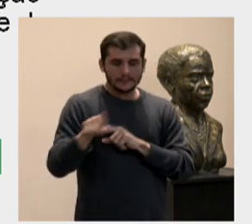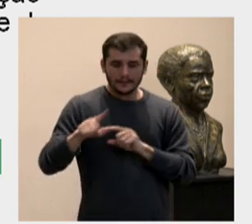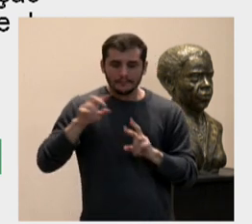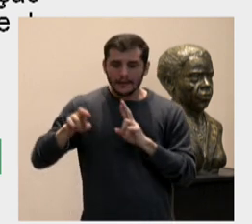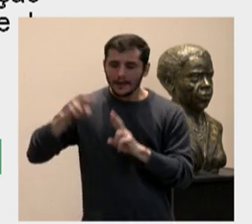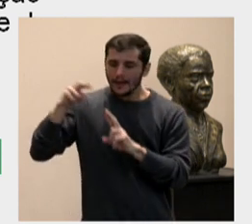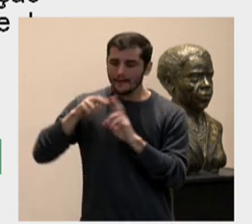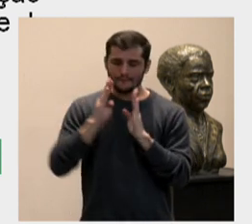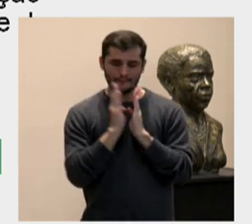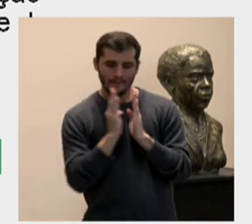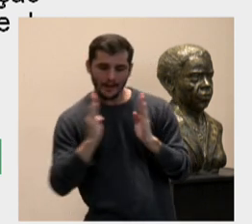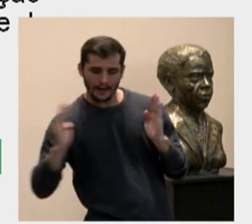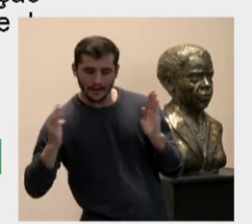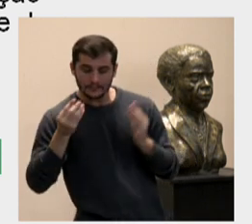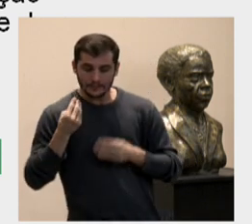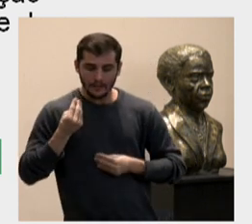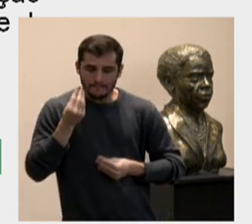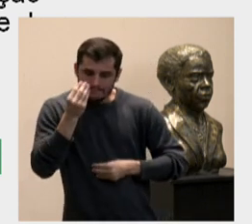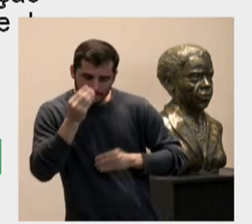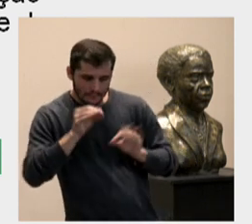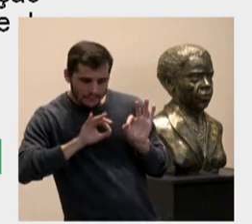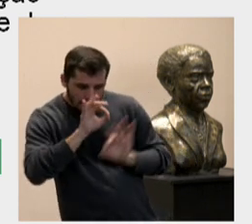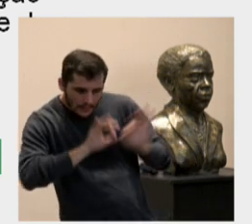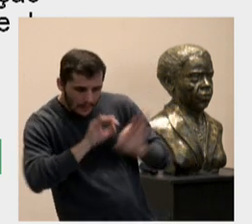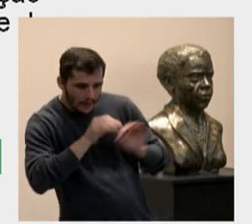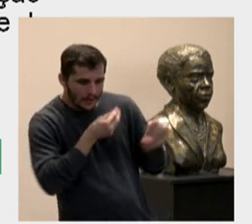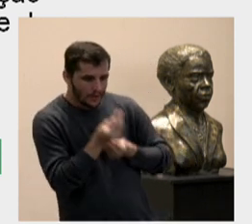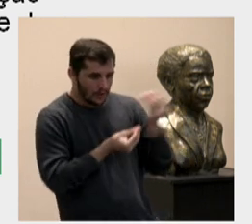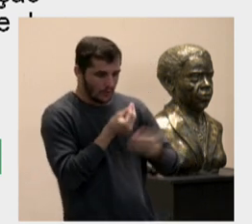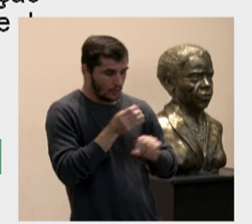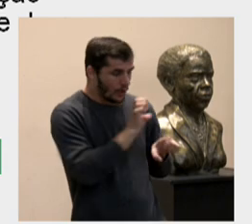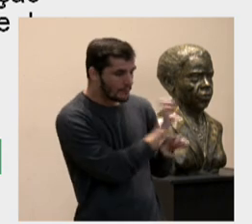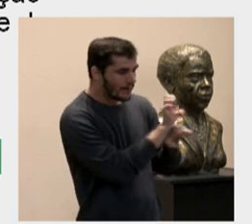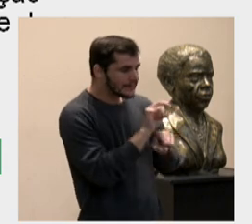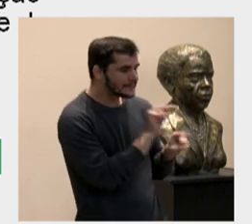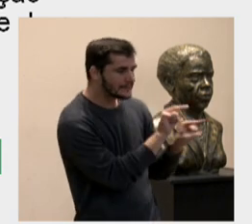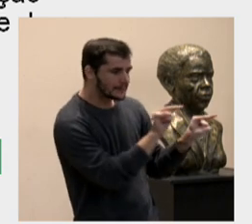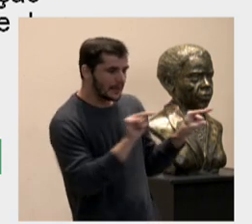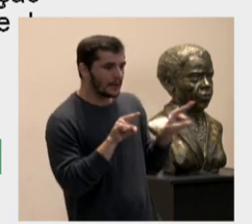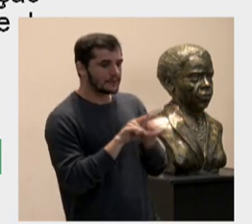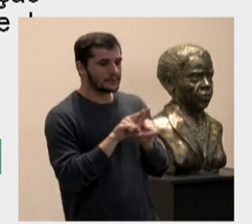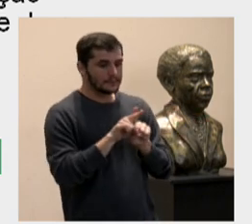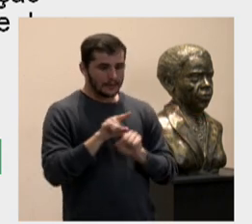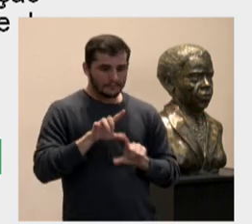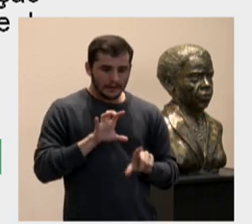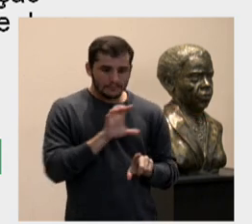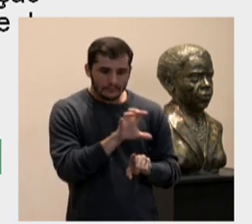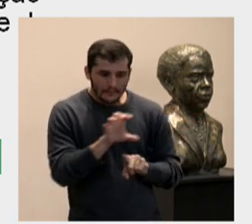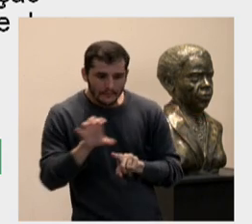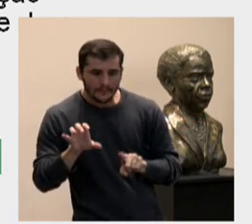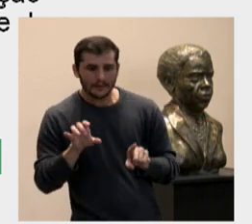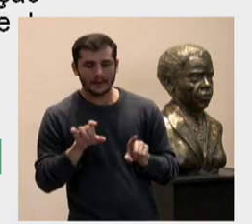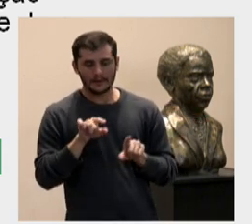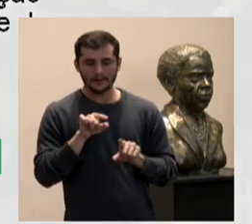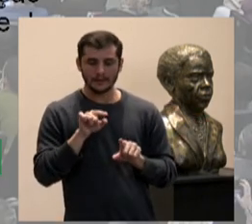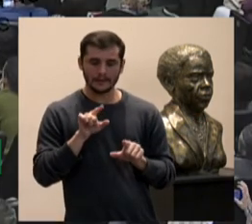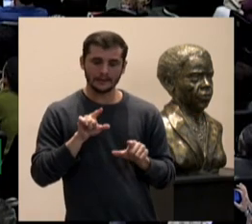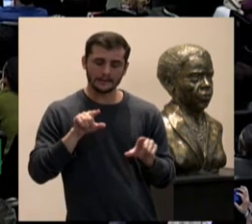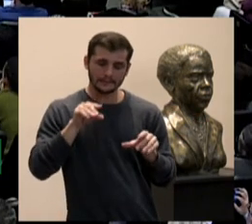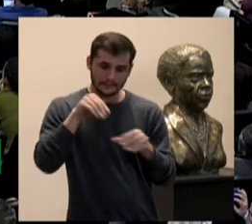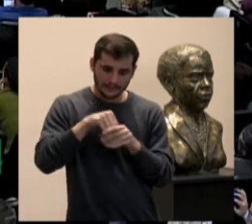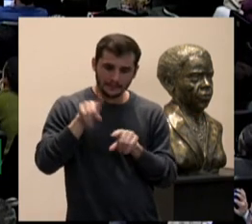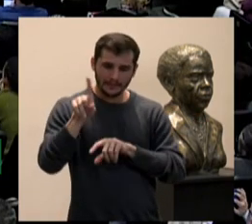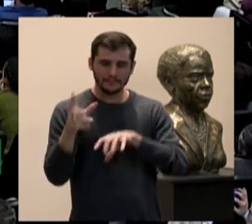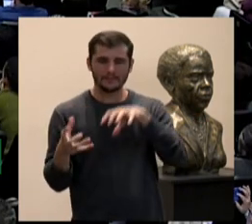a formulação e implementação dos planos estaduais, distrital e municipais articulados ao PNE. Como o Alisson falou